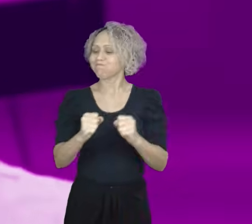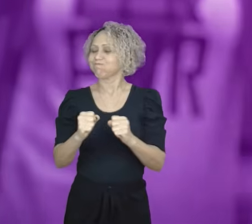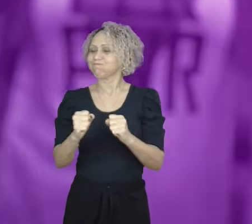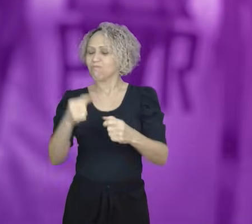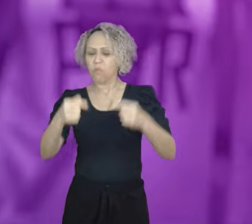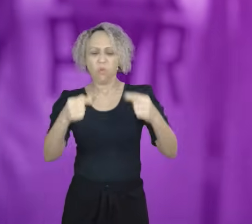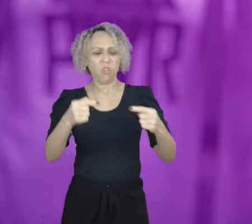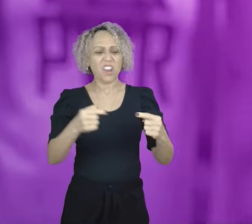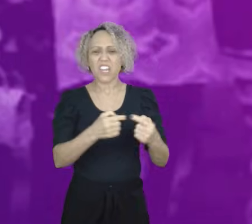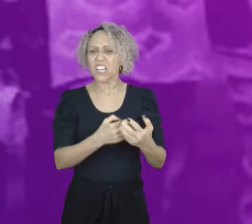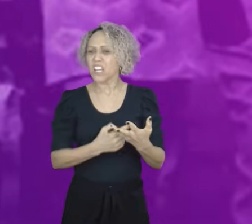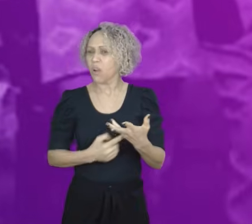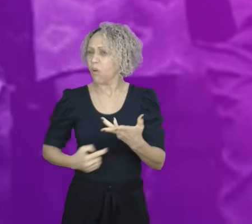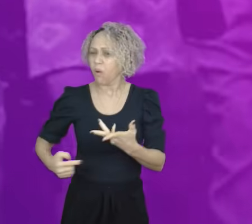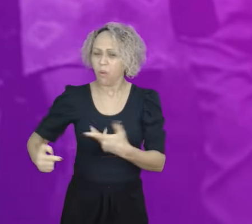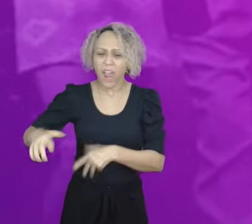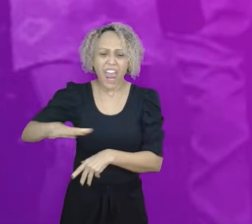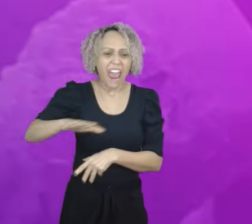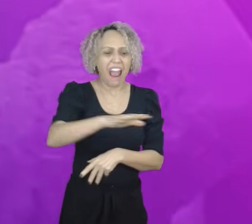poder.